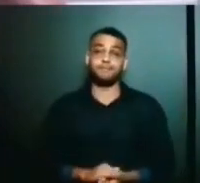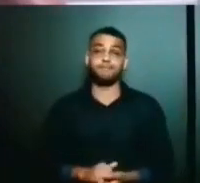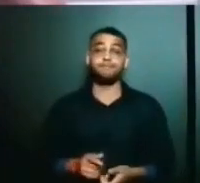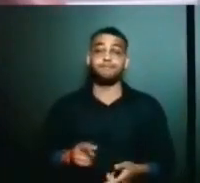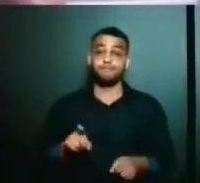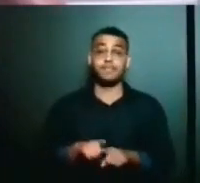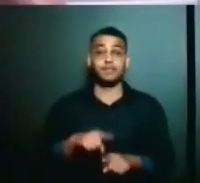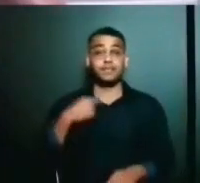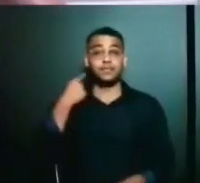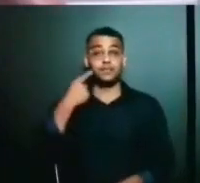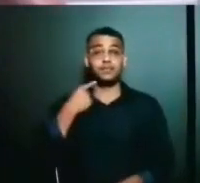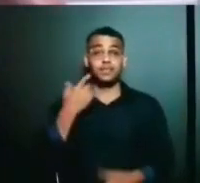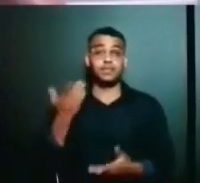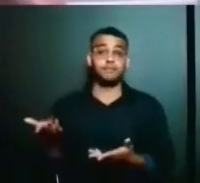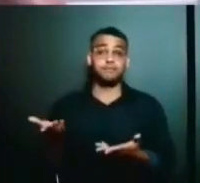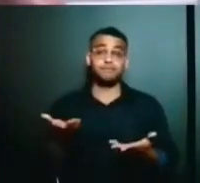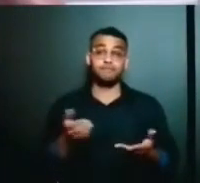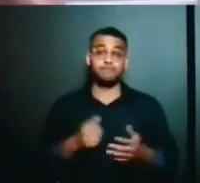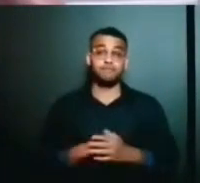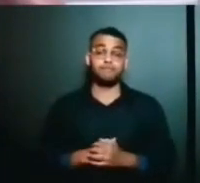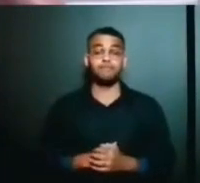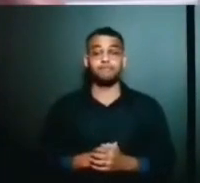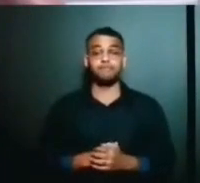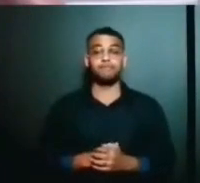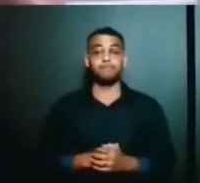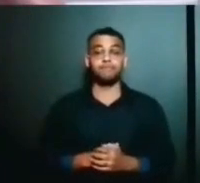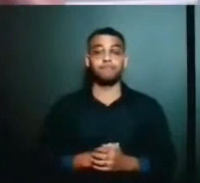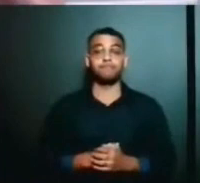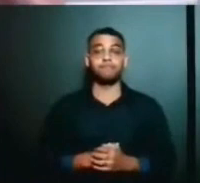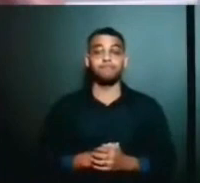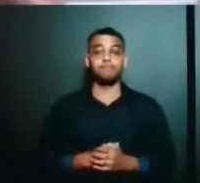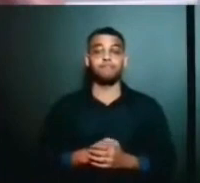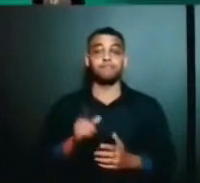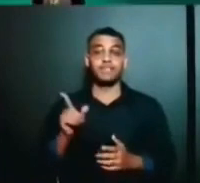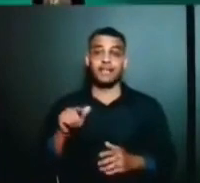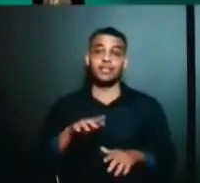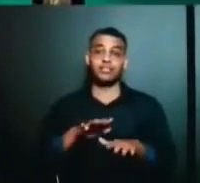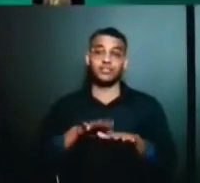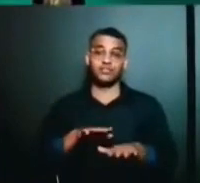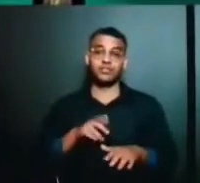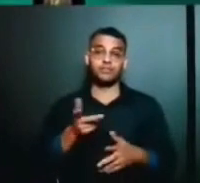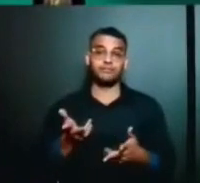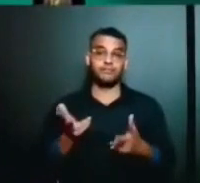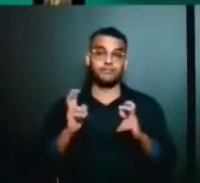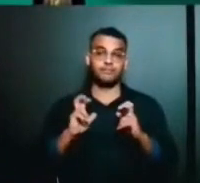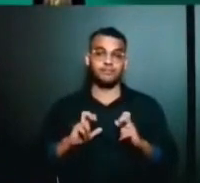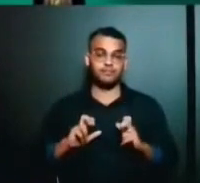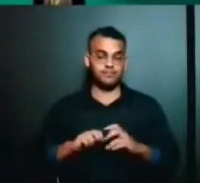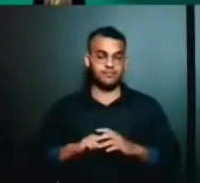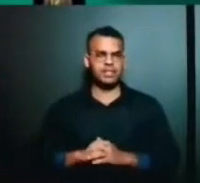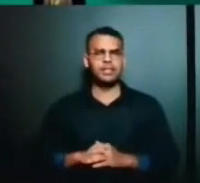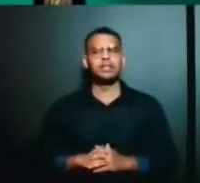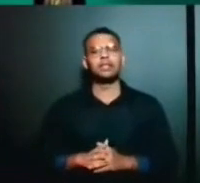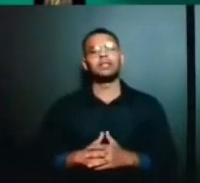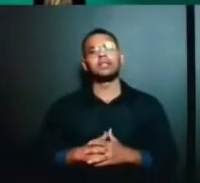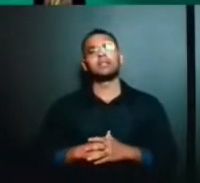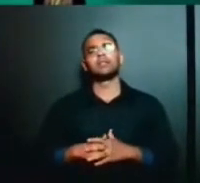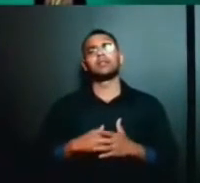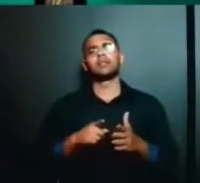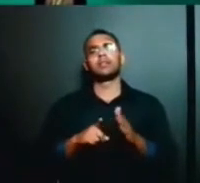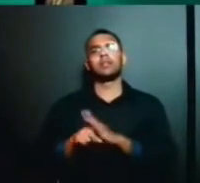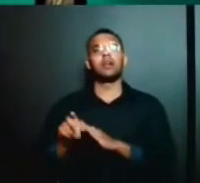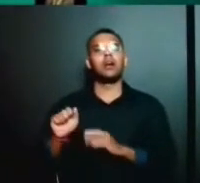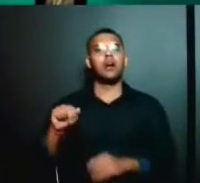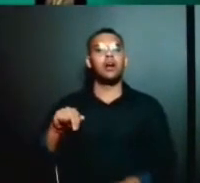outra guerreira, ativista e influenciadora. E vou começar agora questionando a Ana Paula Henkel,